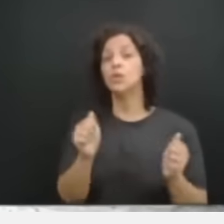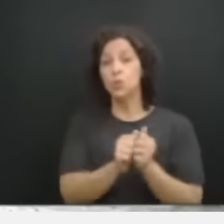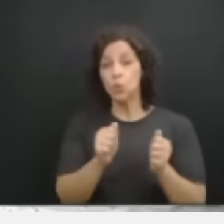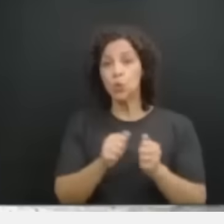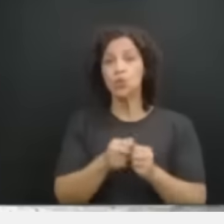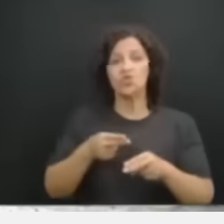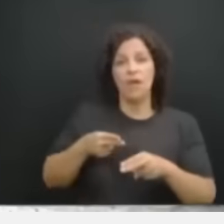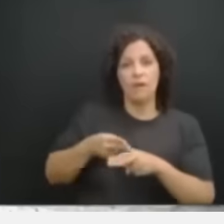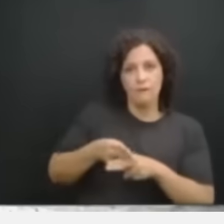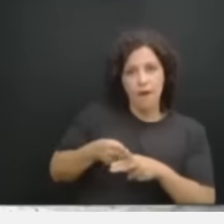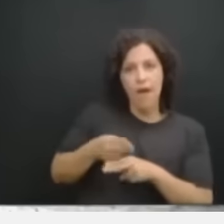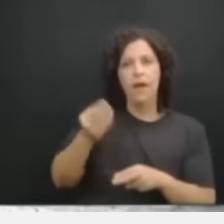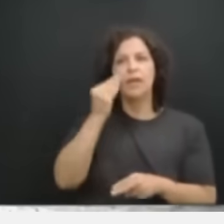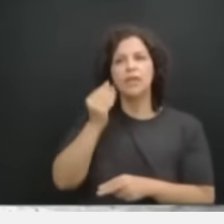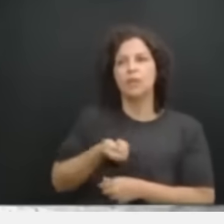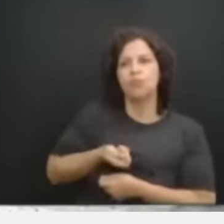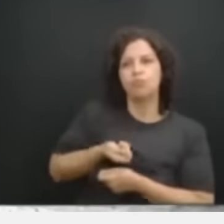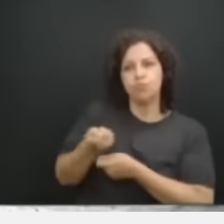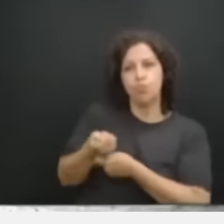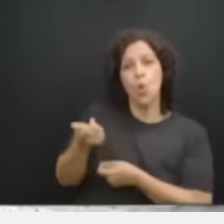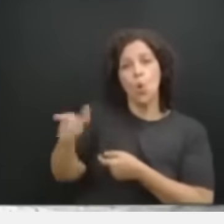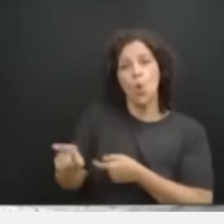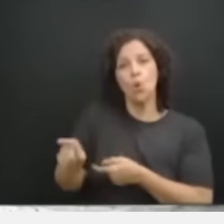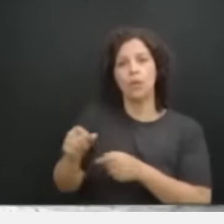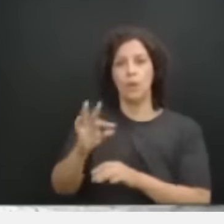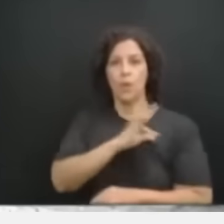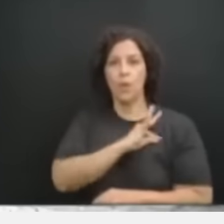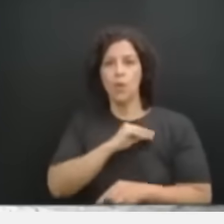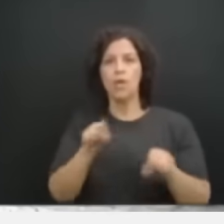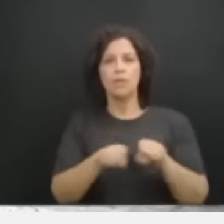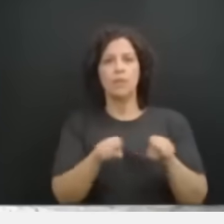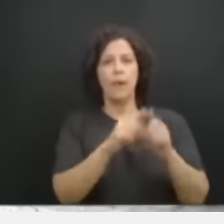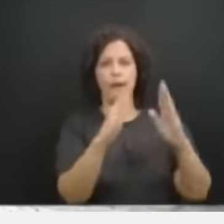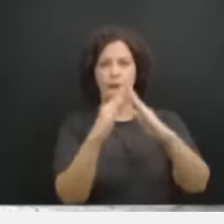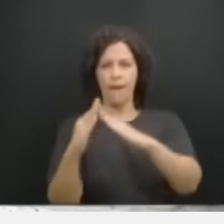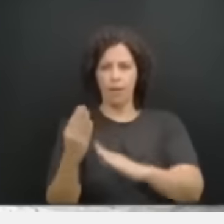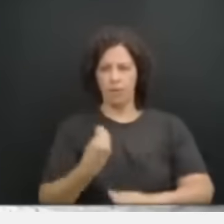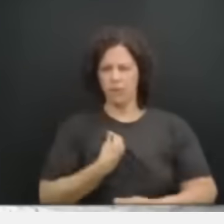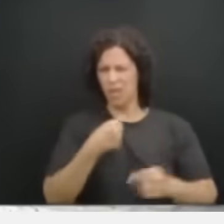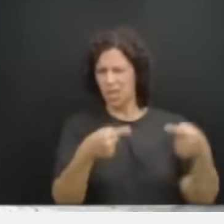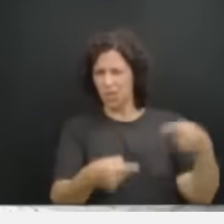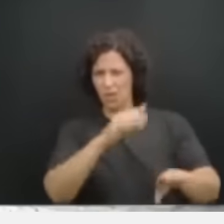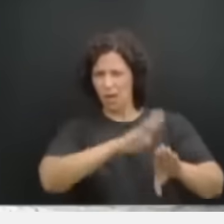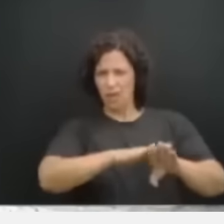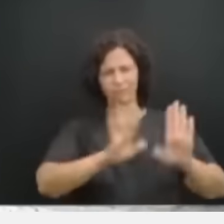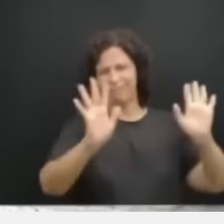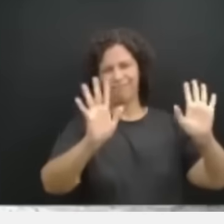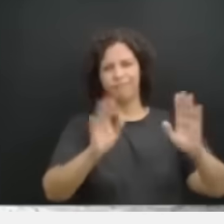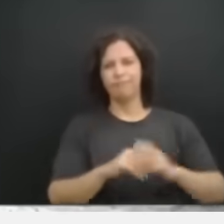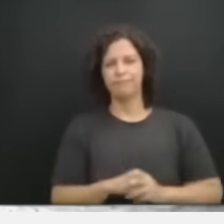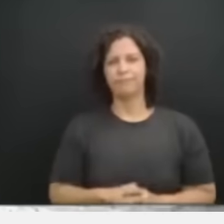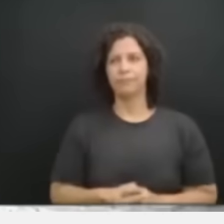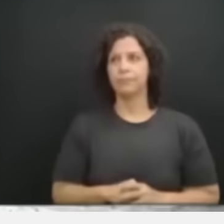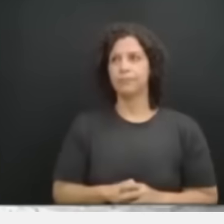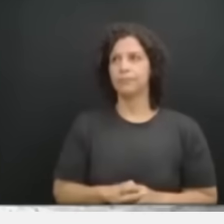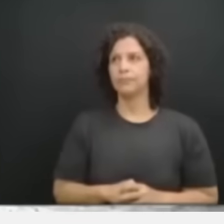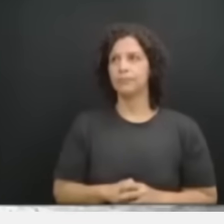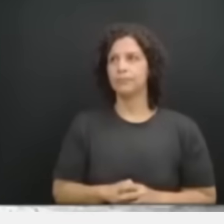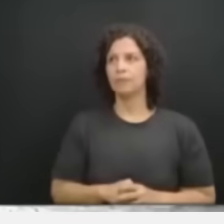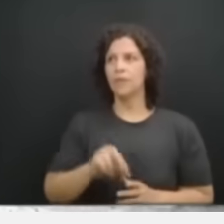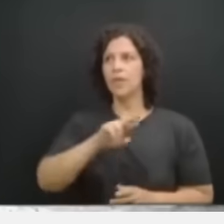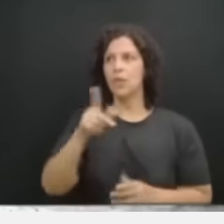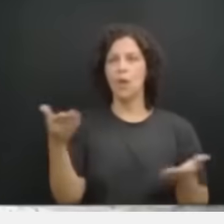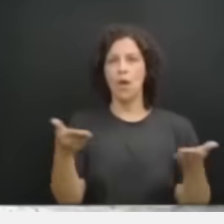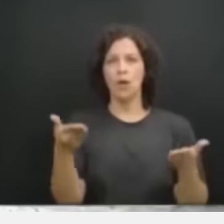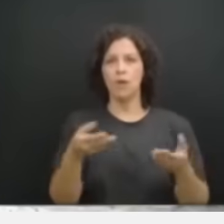com uma faca ameaçando os policiais e aos moradores mas eu não vou entrar nesse dilema porque não é não é o